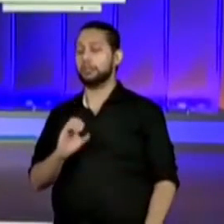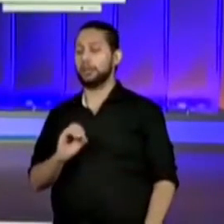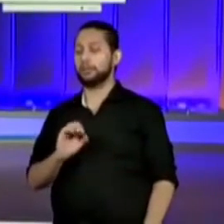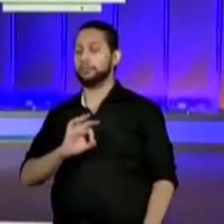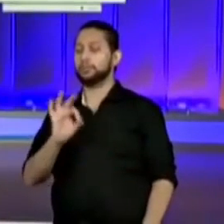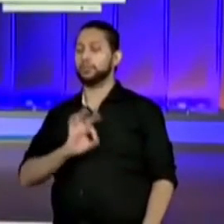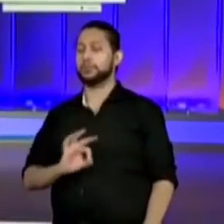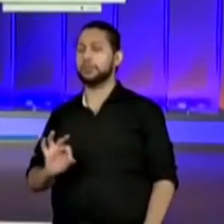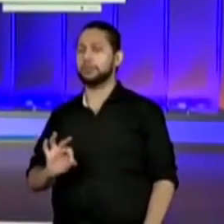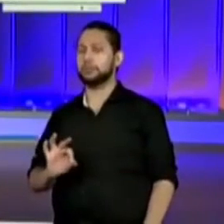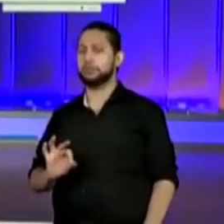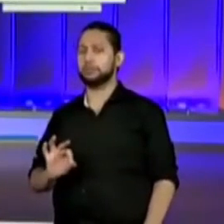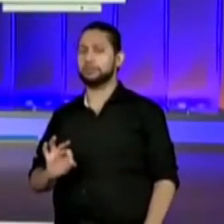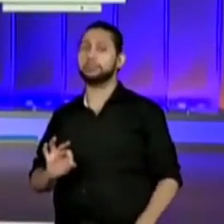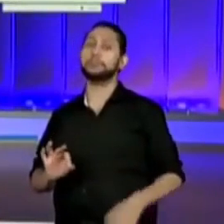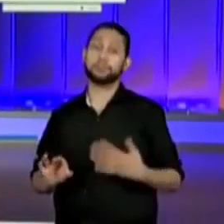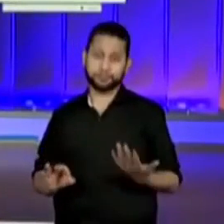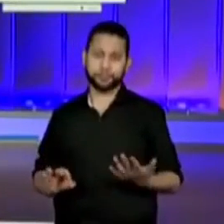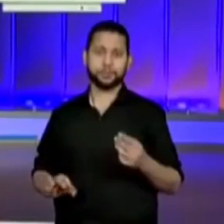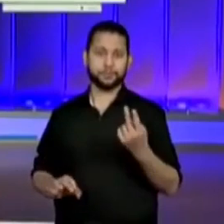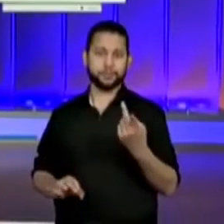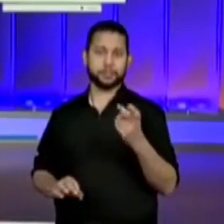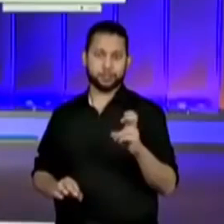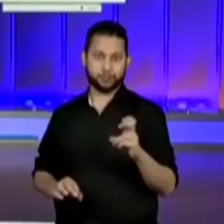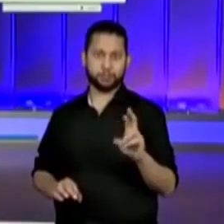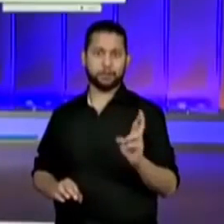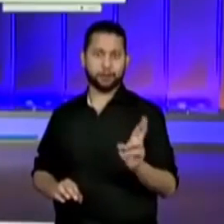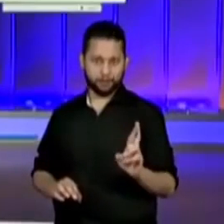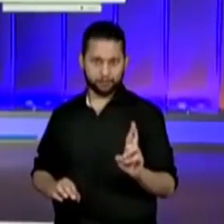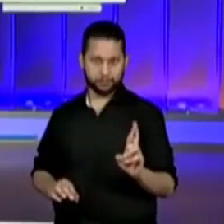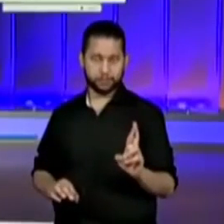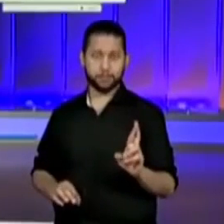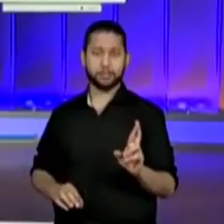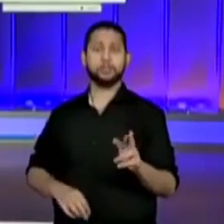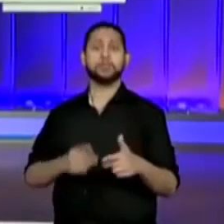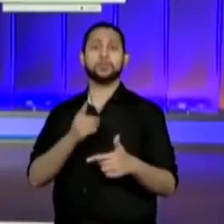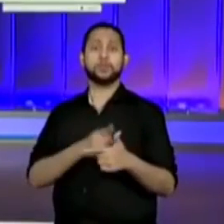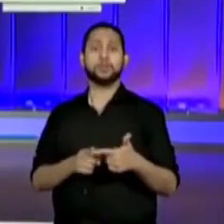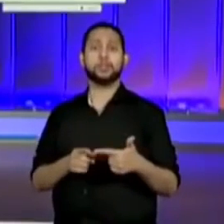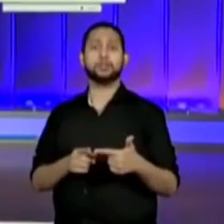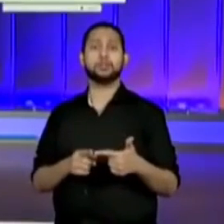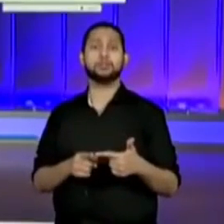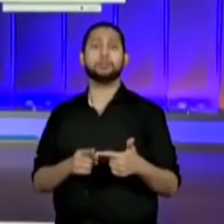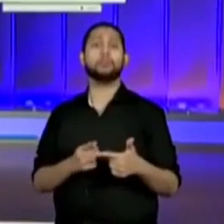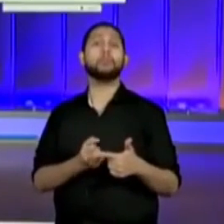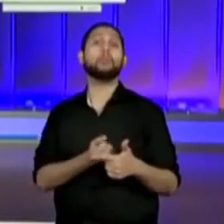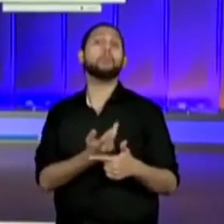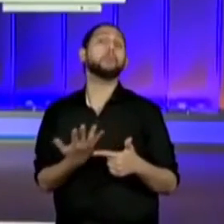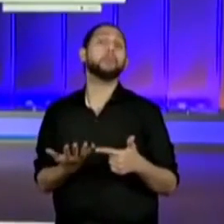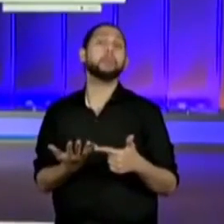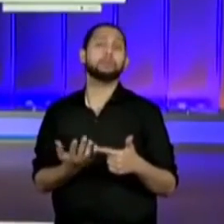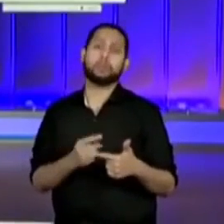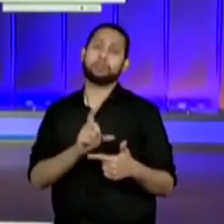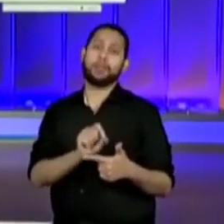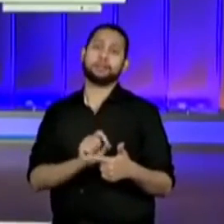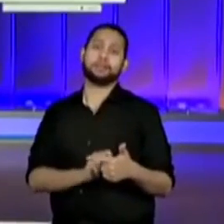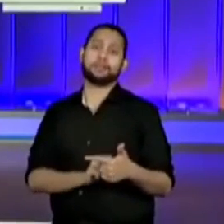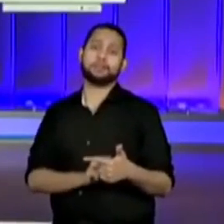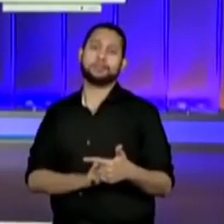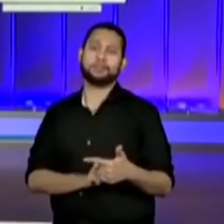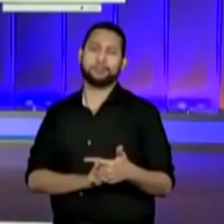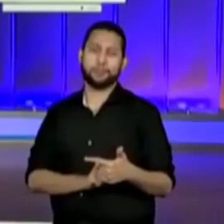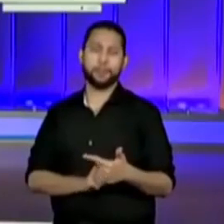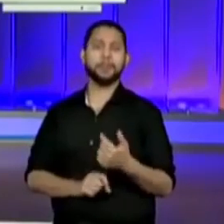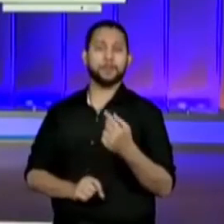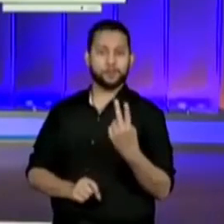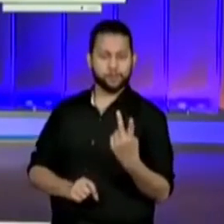pego os R 25 e divido por quanto para saber 10% divo por 10